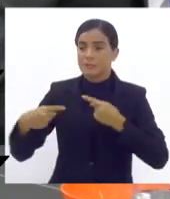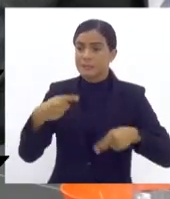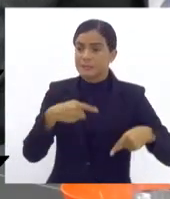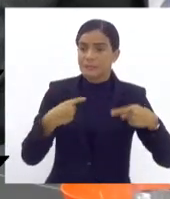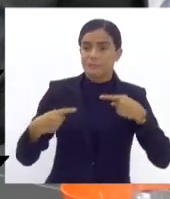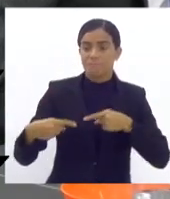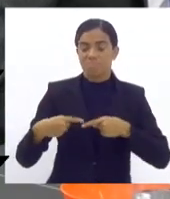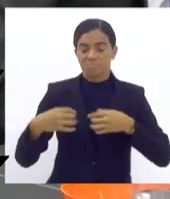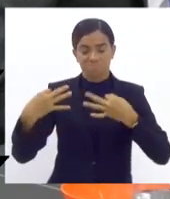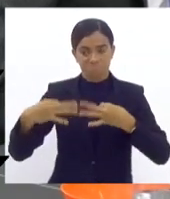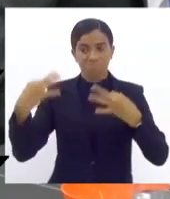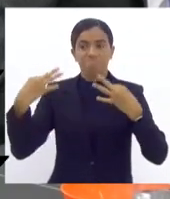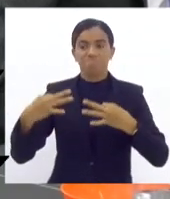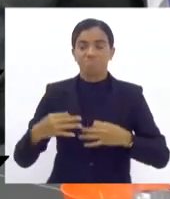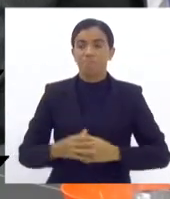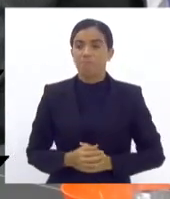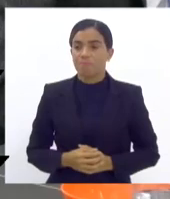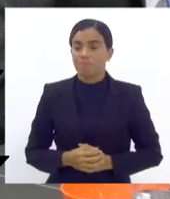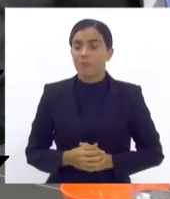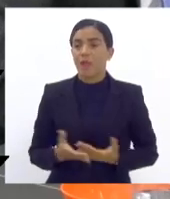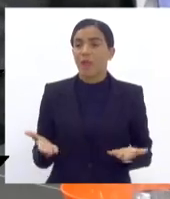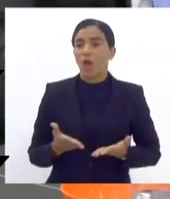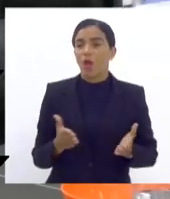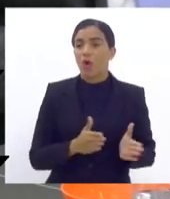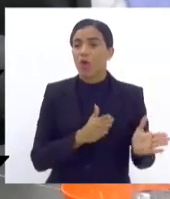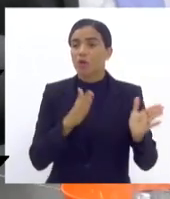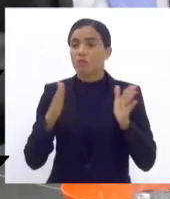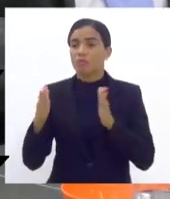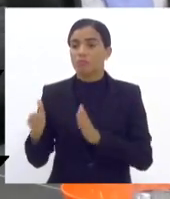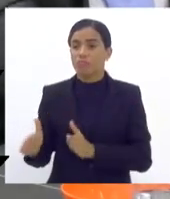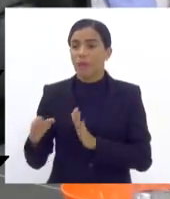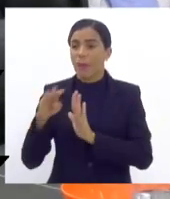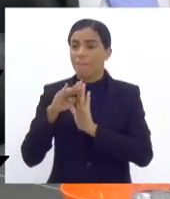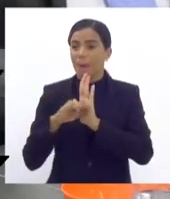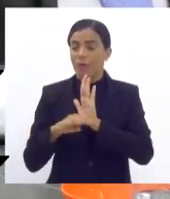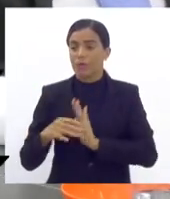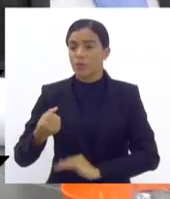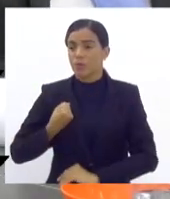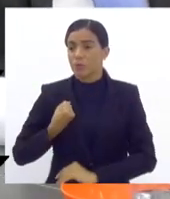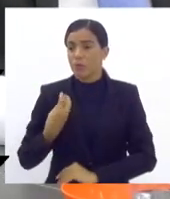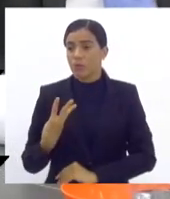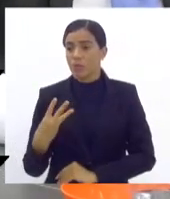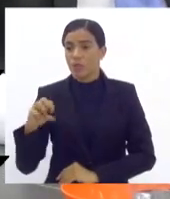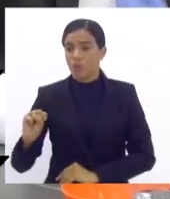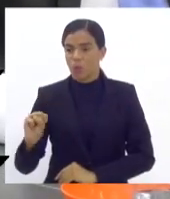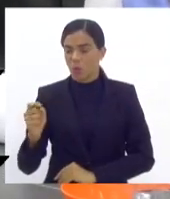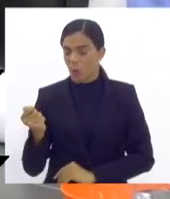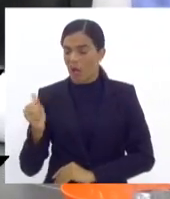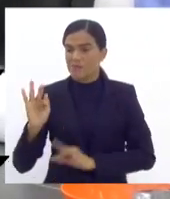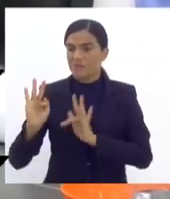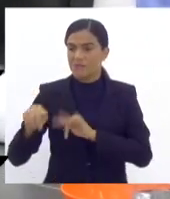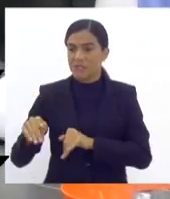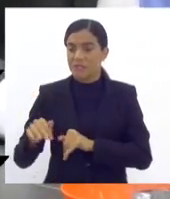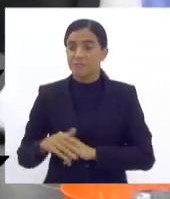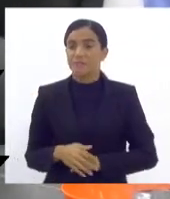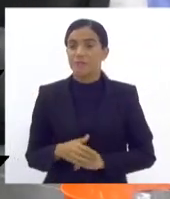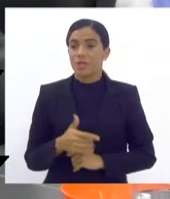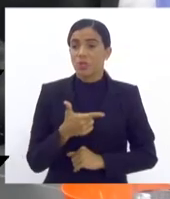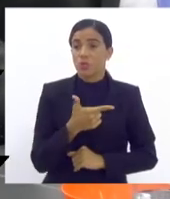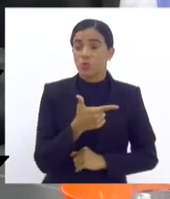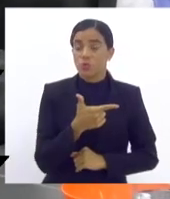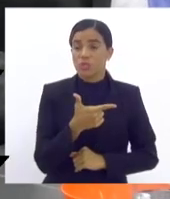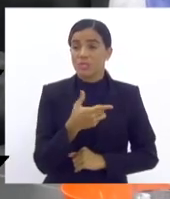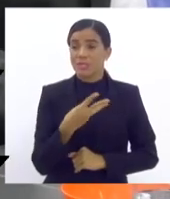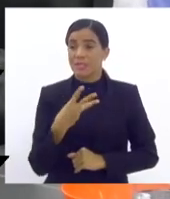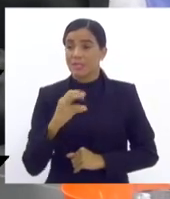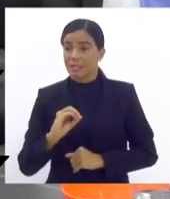absolutamente meritória. Vamos ao 38 da pauta, estamos quase acabando, é o 230, PL